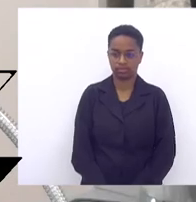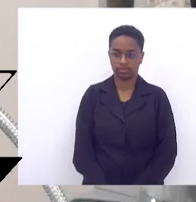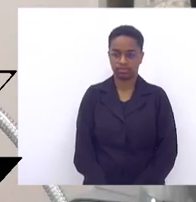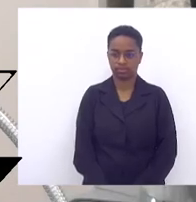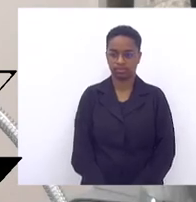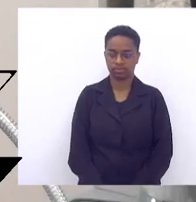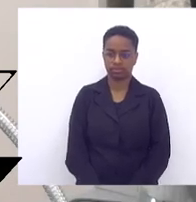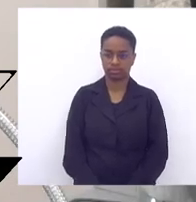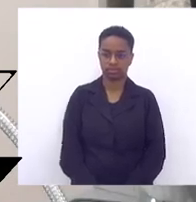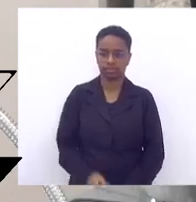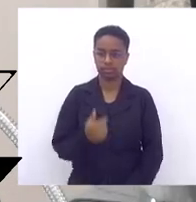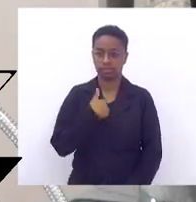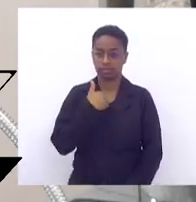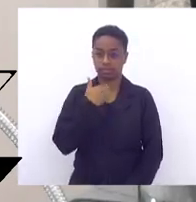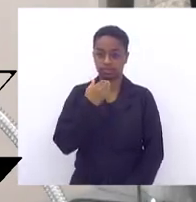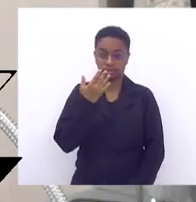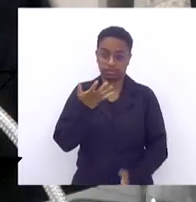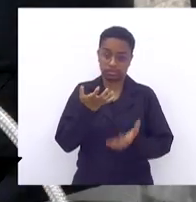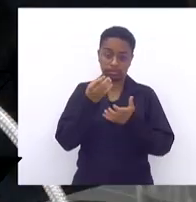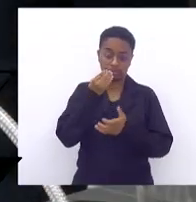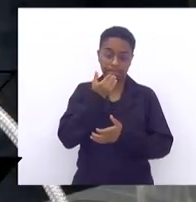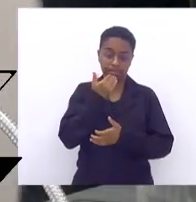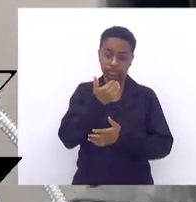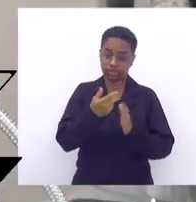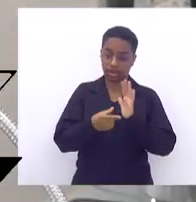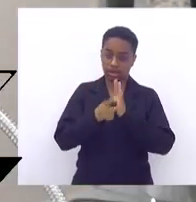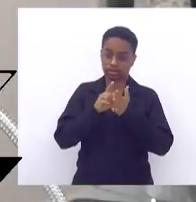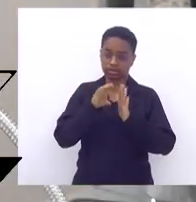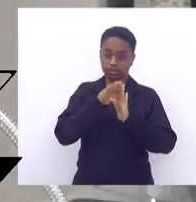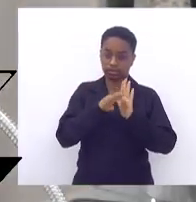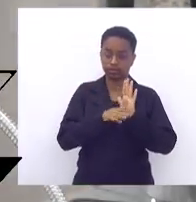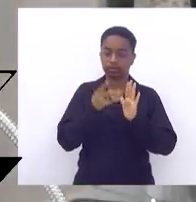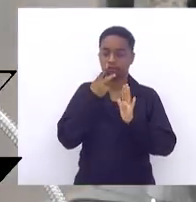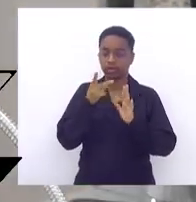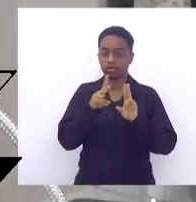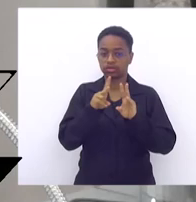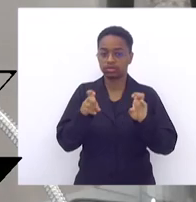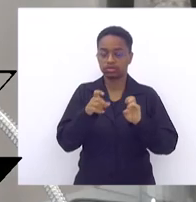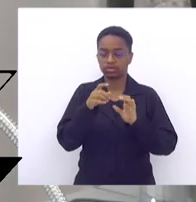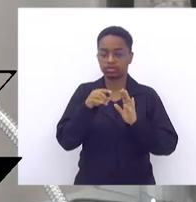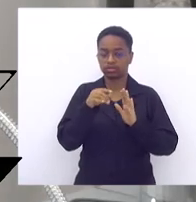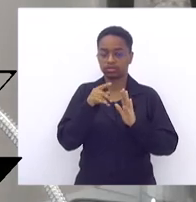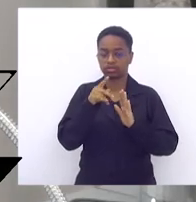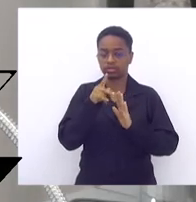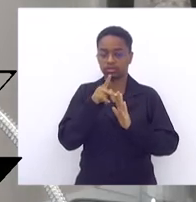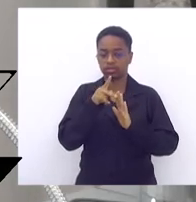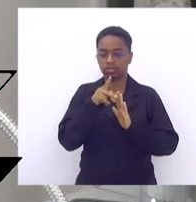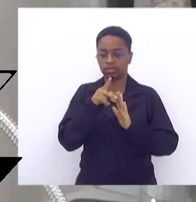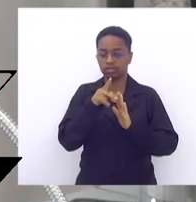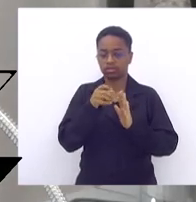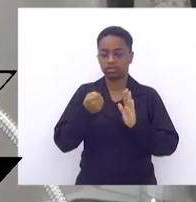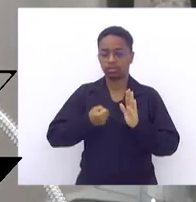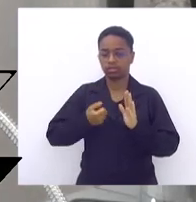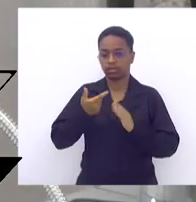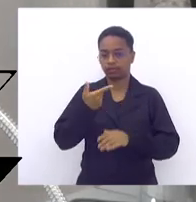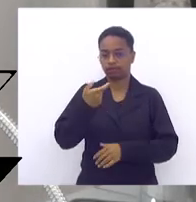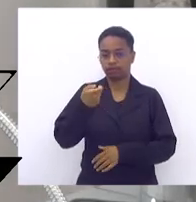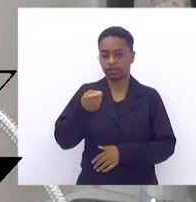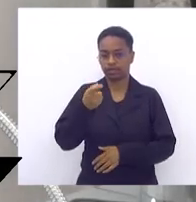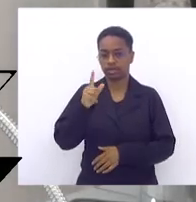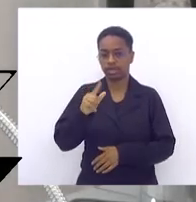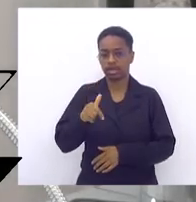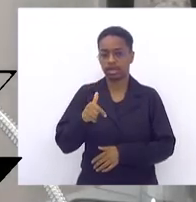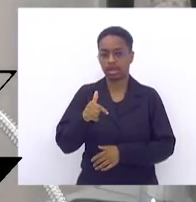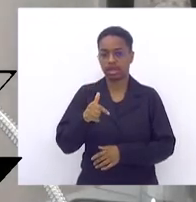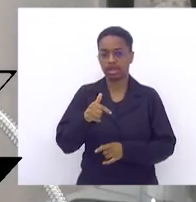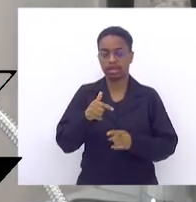Eu ia pedir a antecipação da pauta também para falar sobre o projeto do item 20, que é aquele